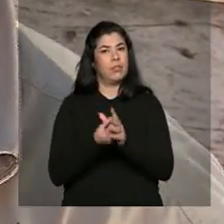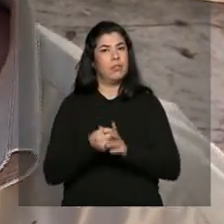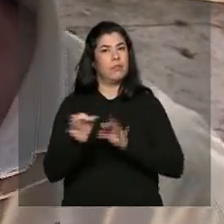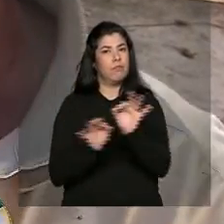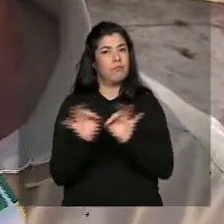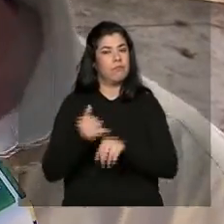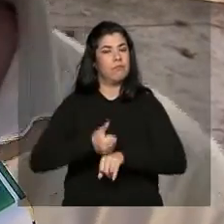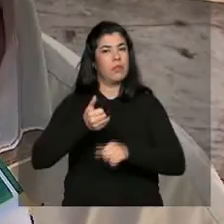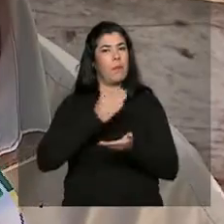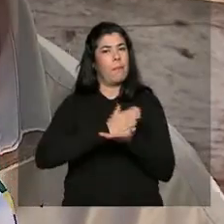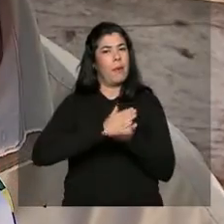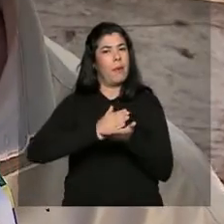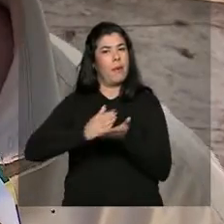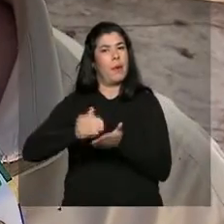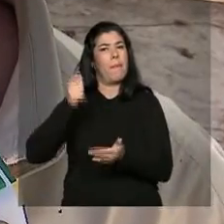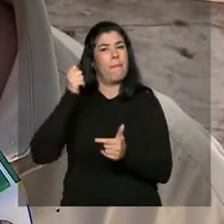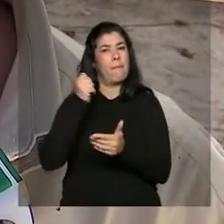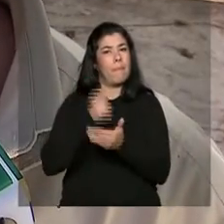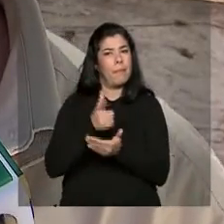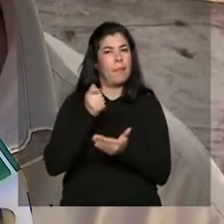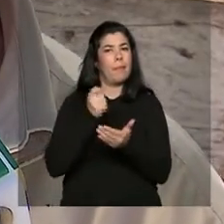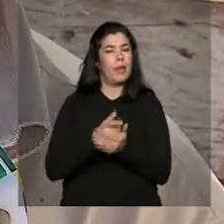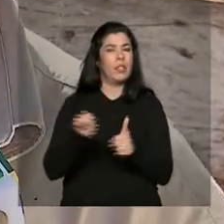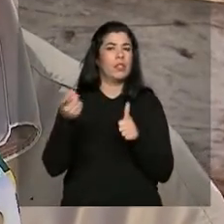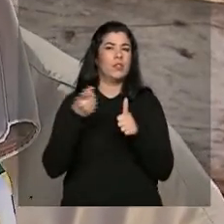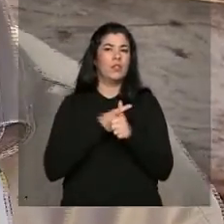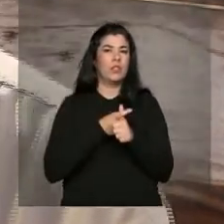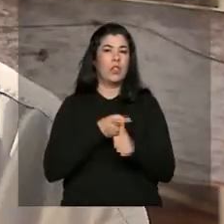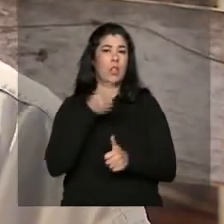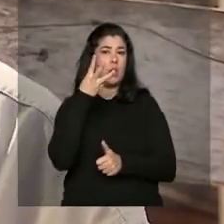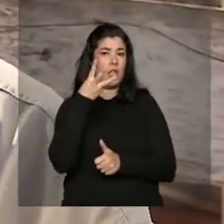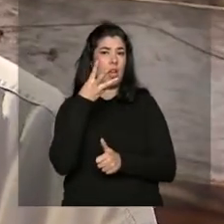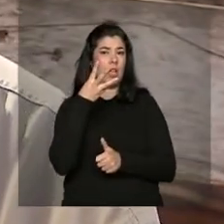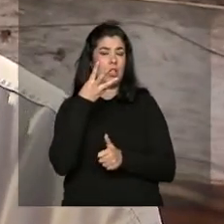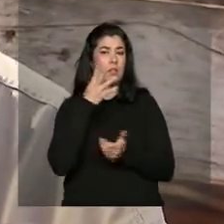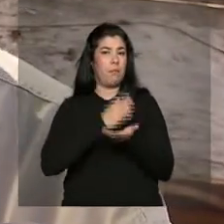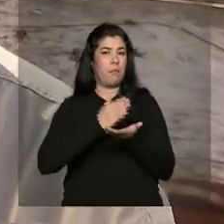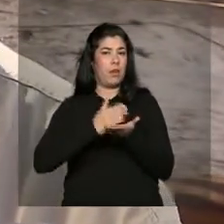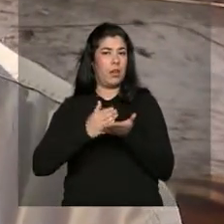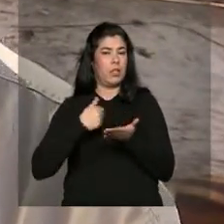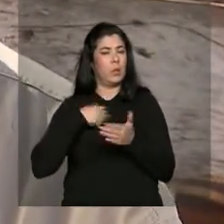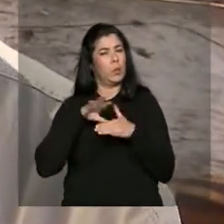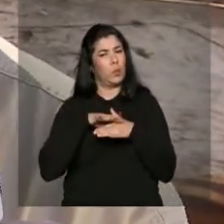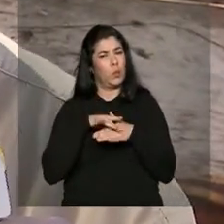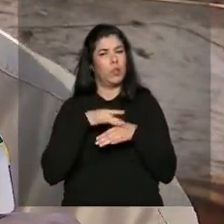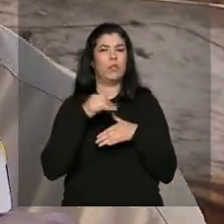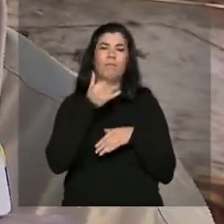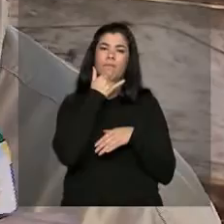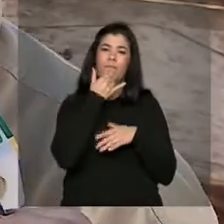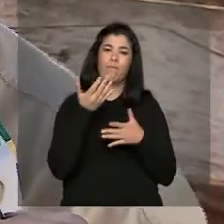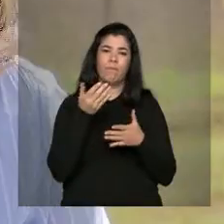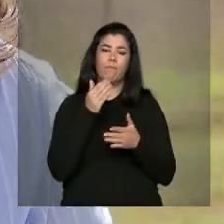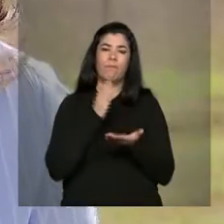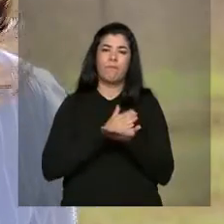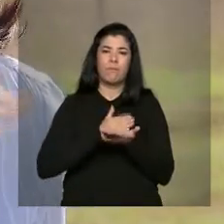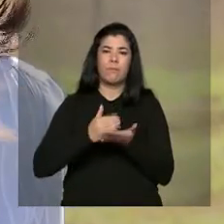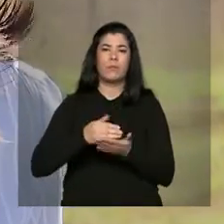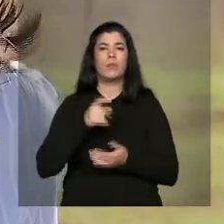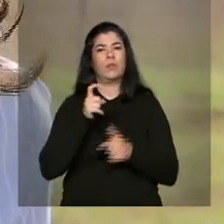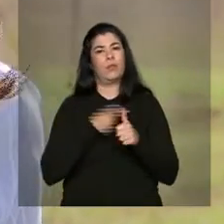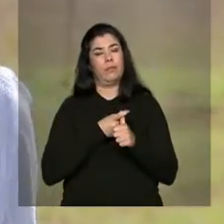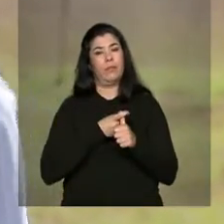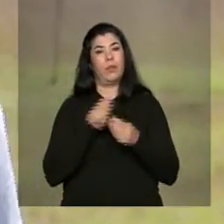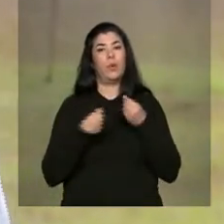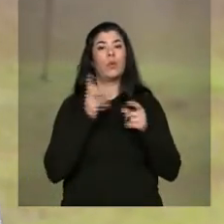pagando. Aí na minha questão eu fiquei devendo 3 parcelas, que eu adoeci, aí fiquei devendo as 3 parcelas. A saída